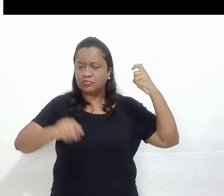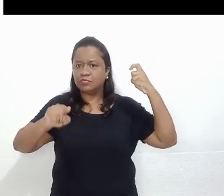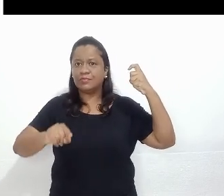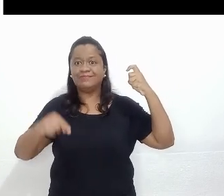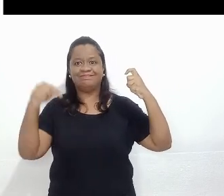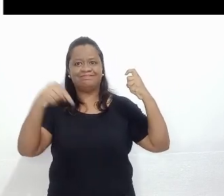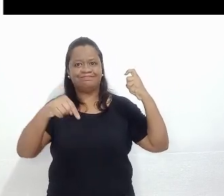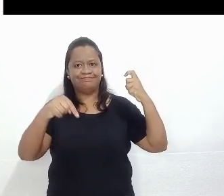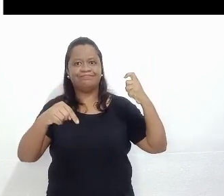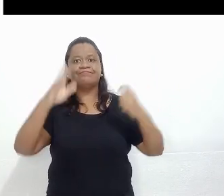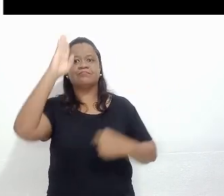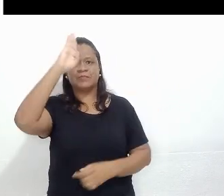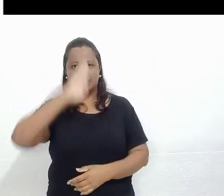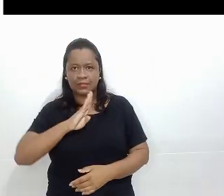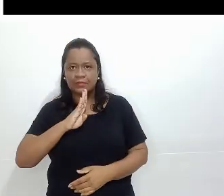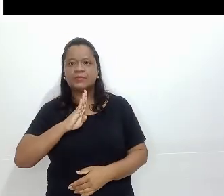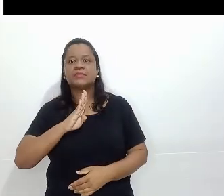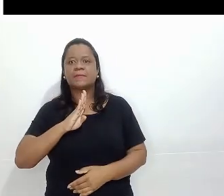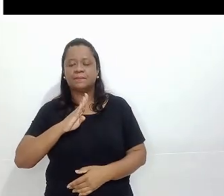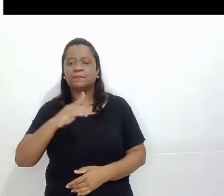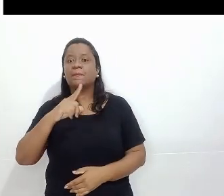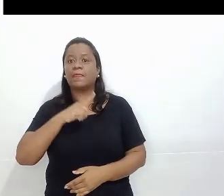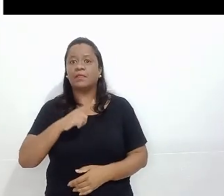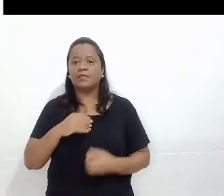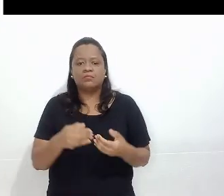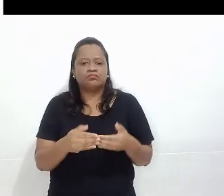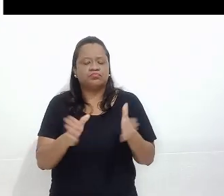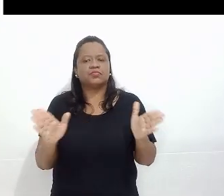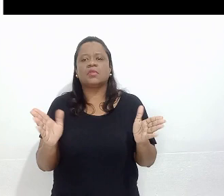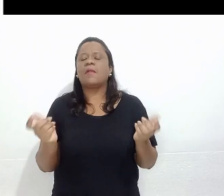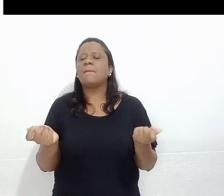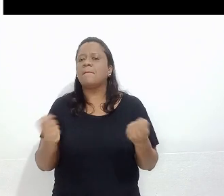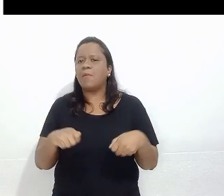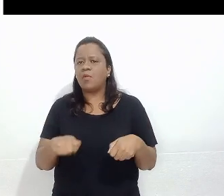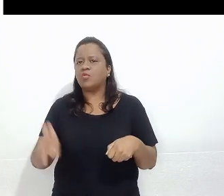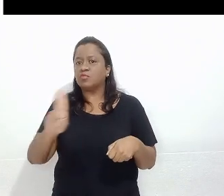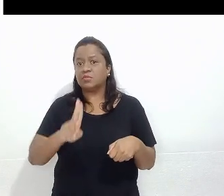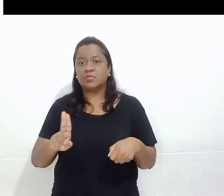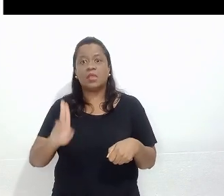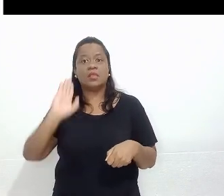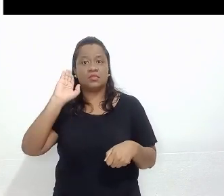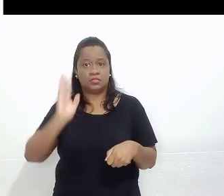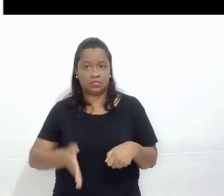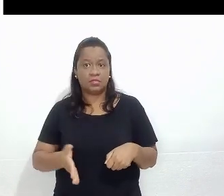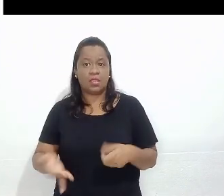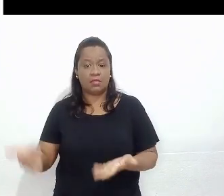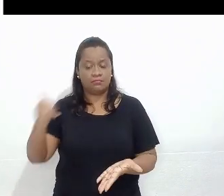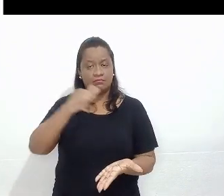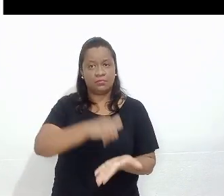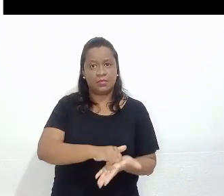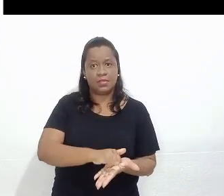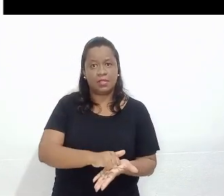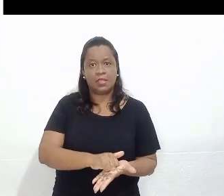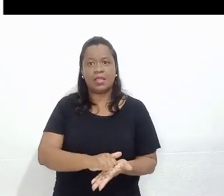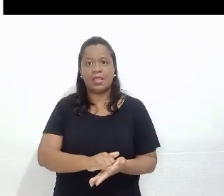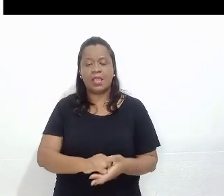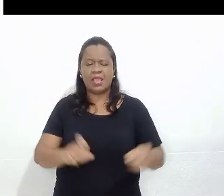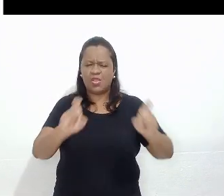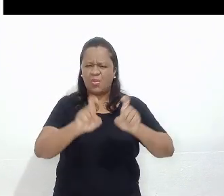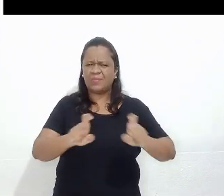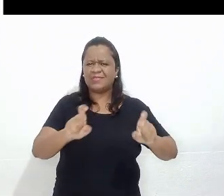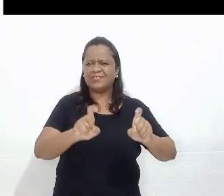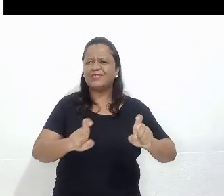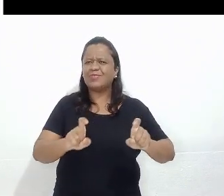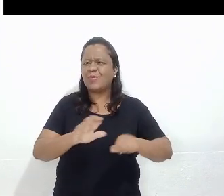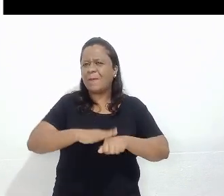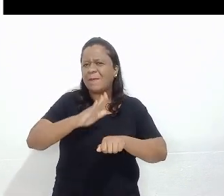graça, tá? Você tem ele à sua disposição, você pode começar a usar desde já. Ele exige um computador com um pouquinho de memória, assim, agora não